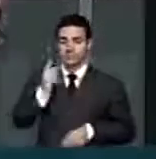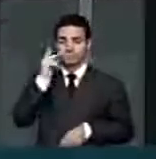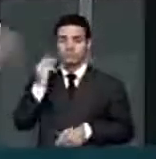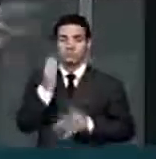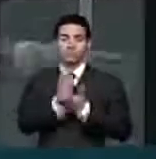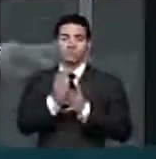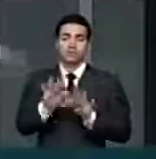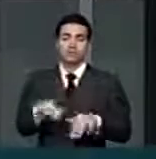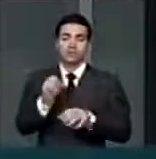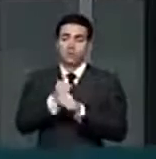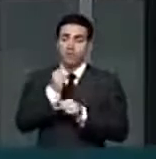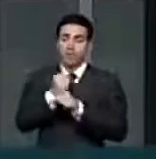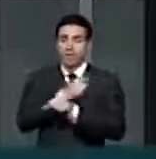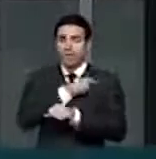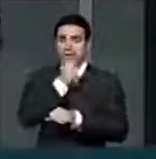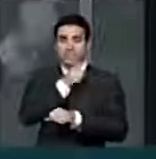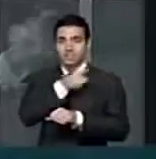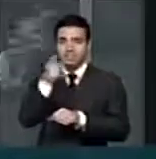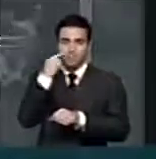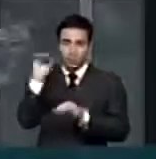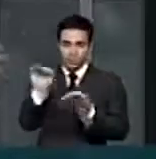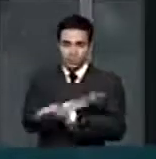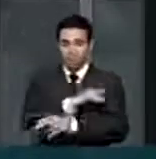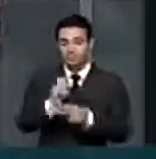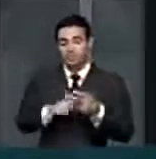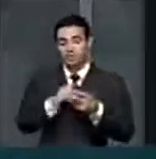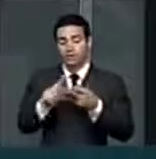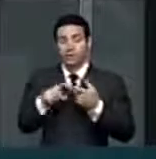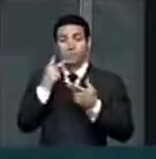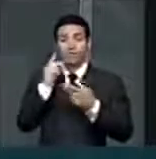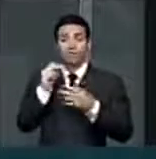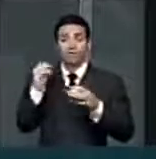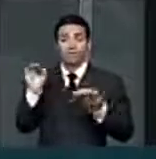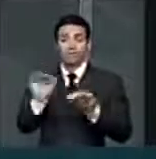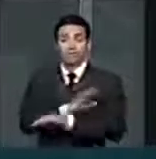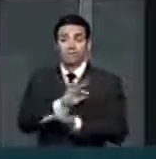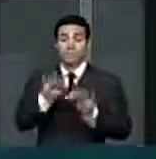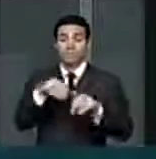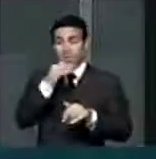obras inacabadas, para acabar com,